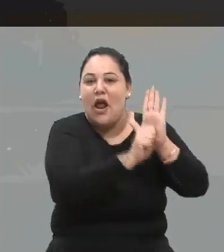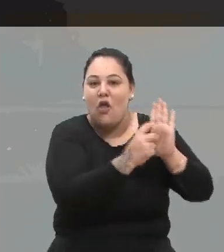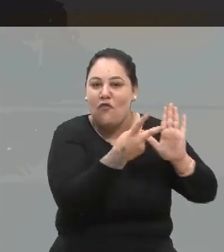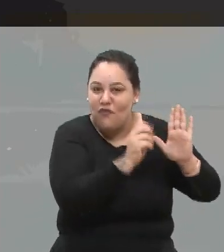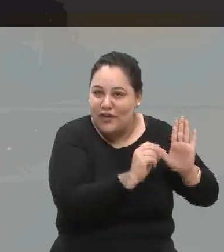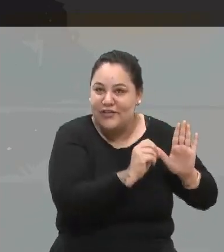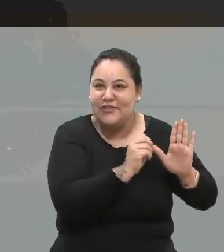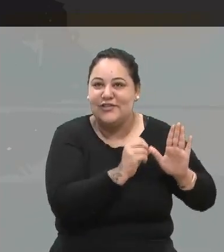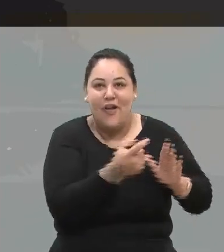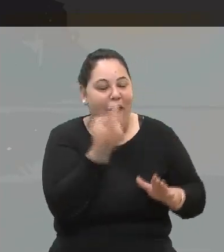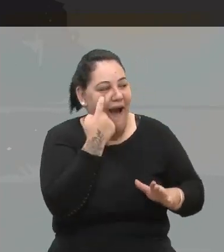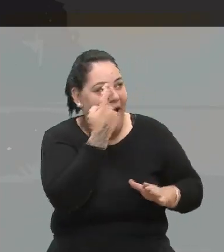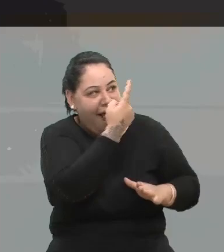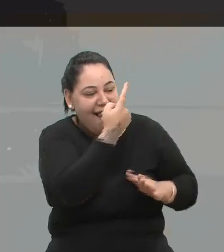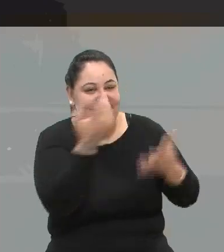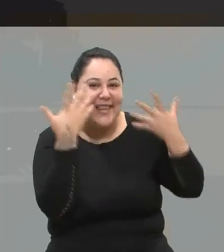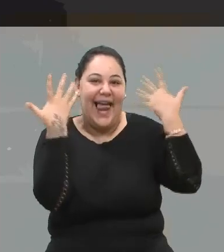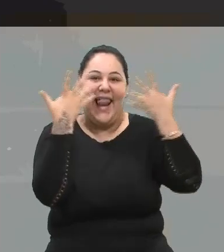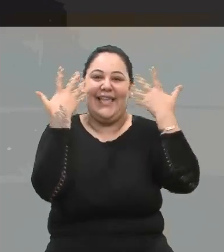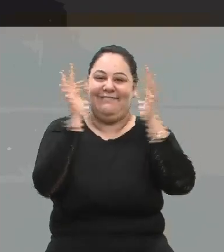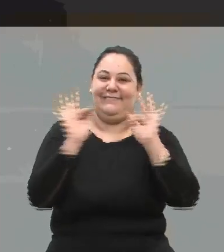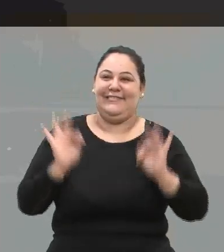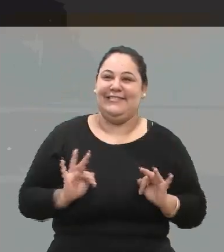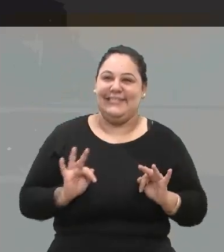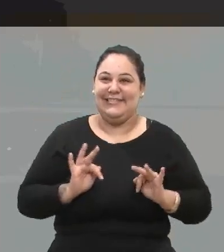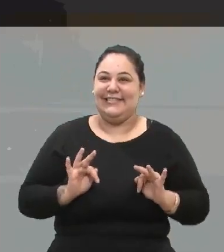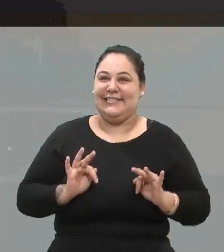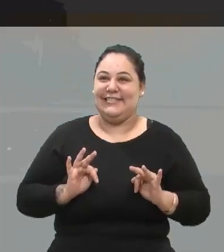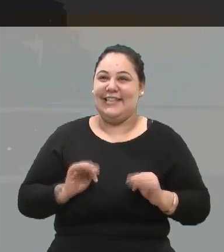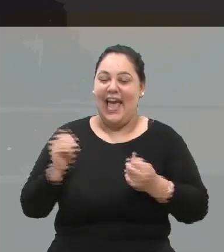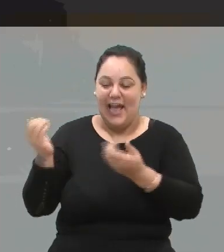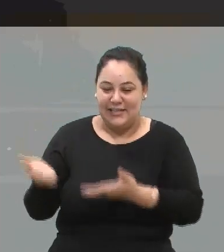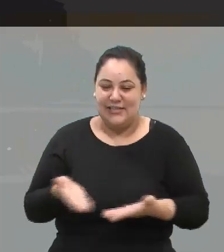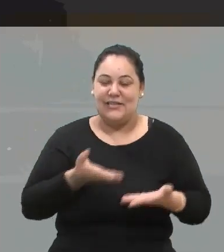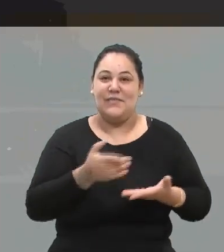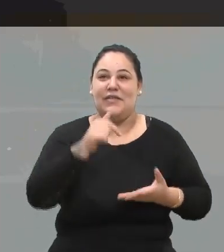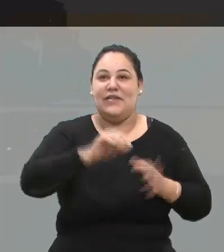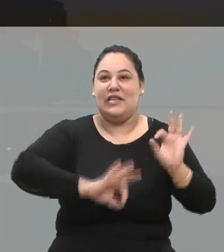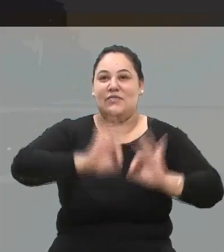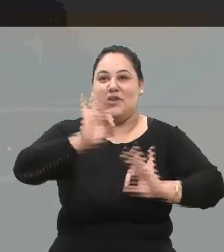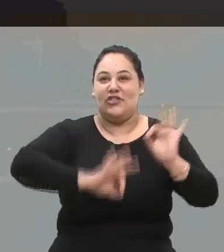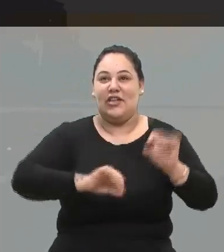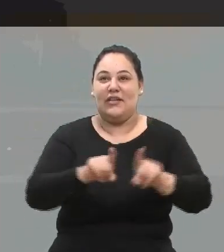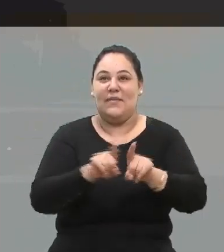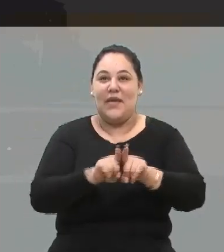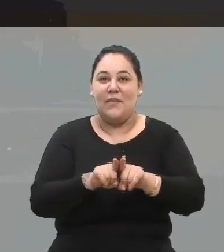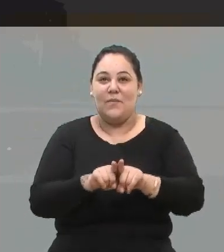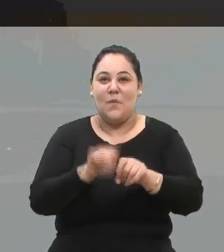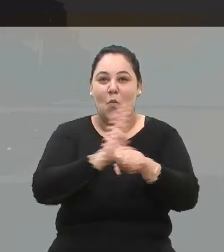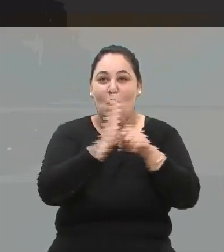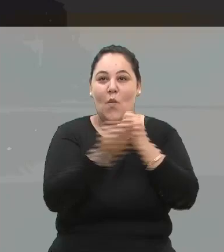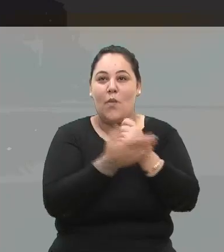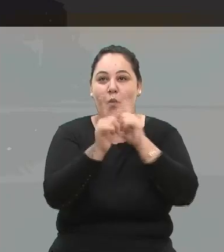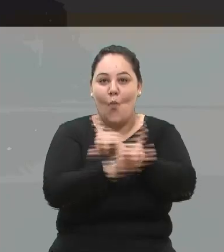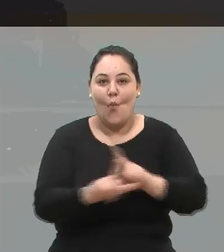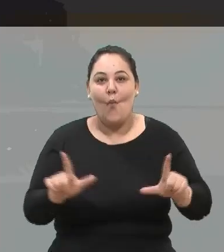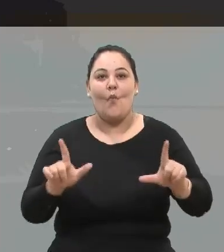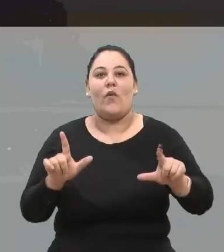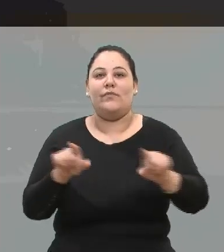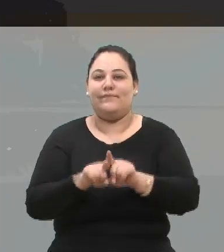olha a alegria da comunidade estar recebendo esse projeto que é Bairro Limpo. A